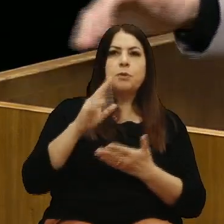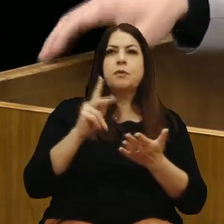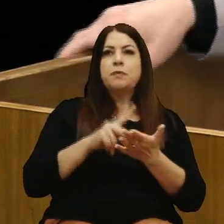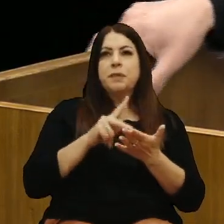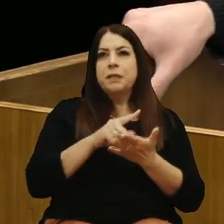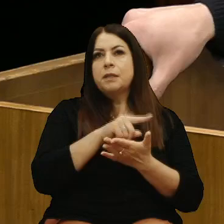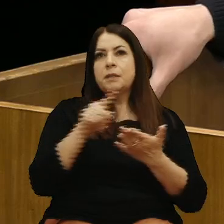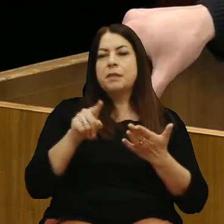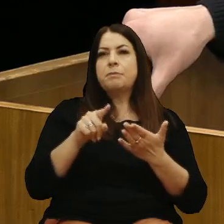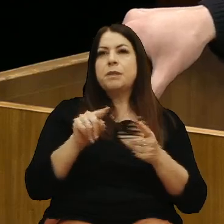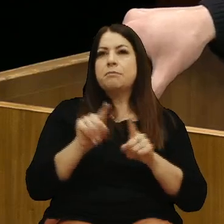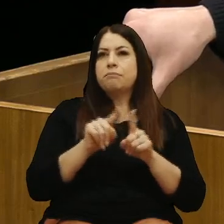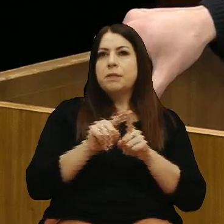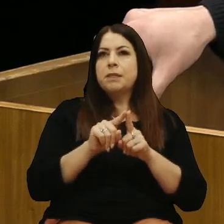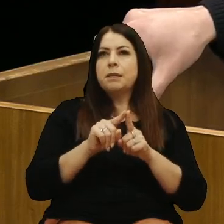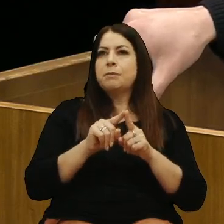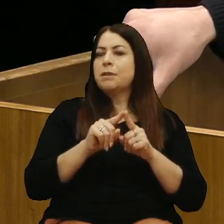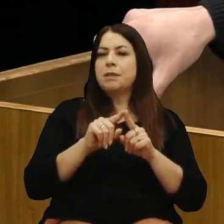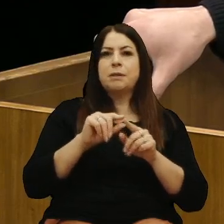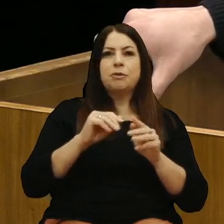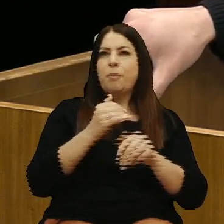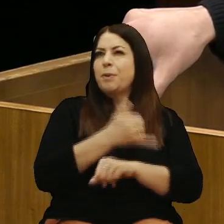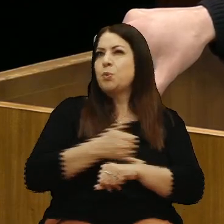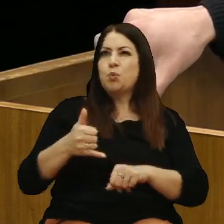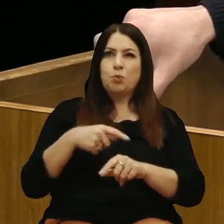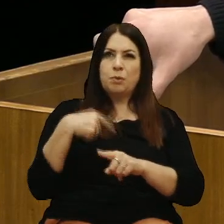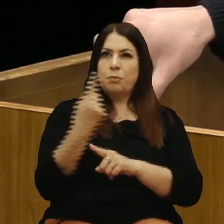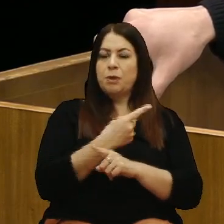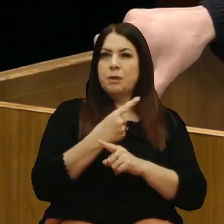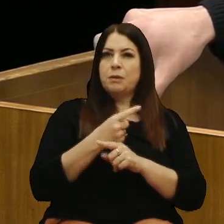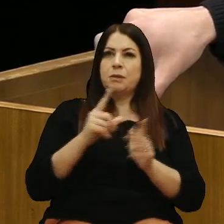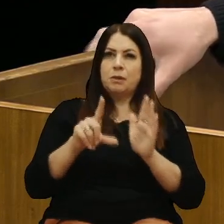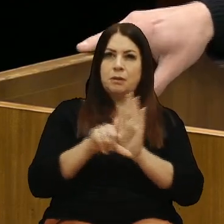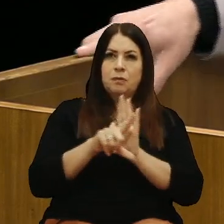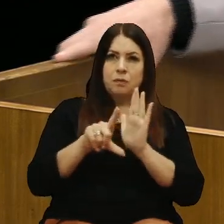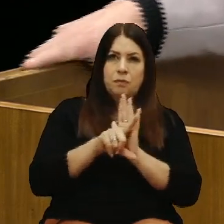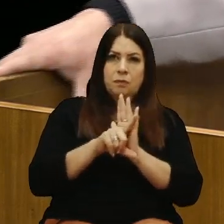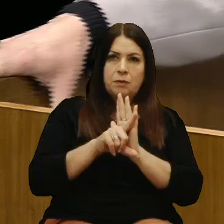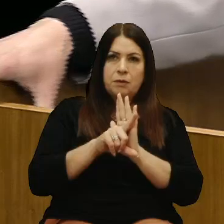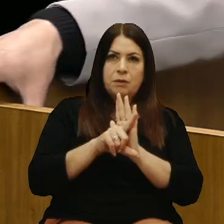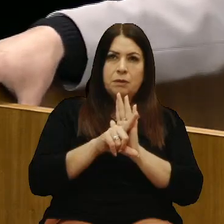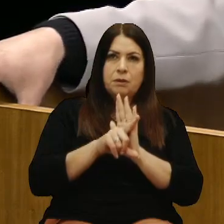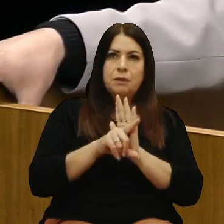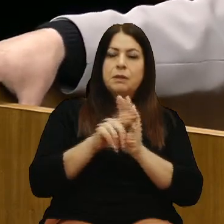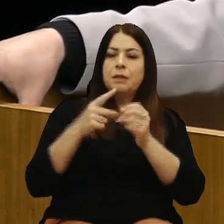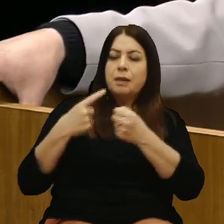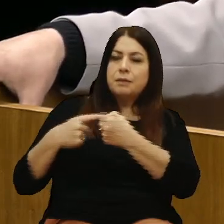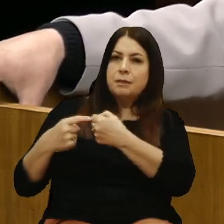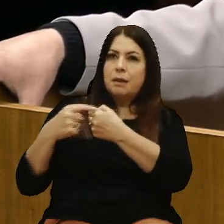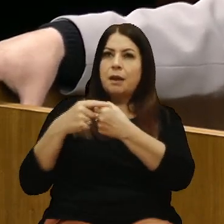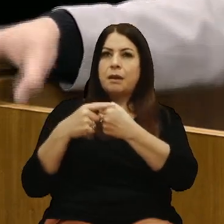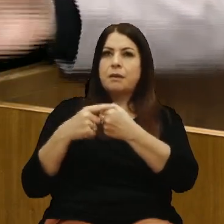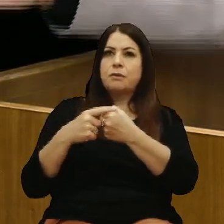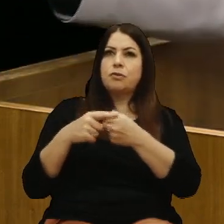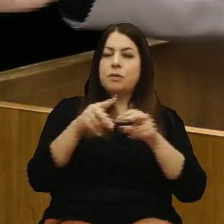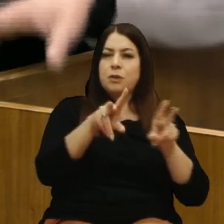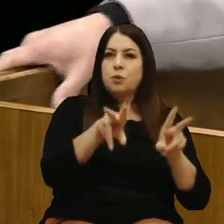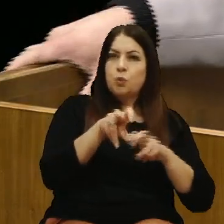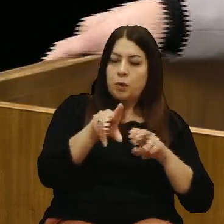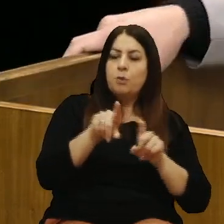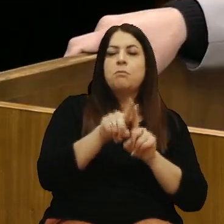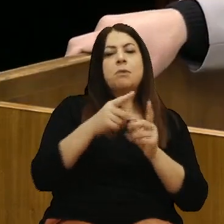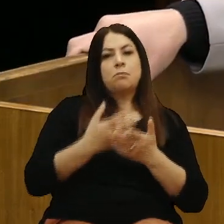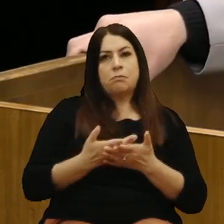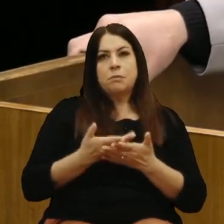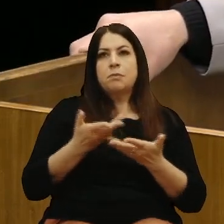por de fato estarmos extremamente ultrapassados na questão de leis da parte urbana, tanto na área rural. E até que,